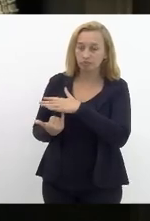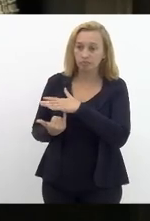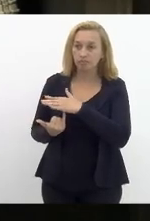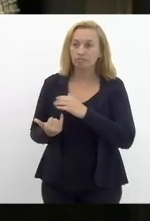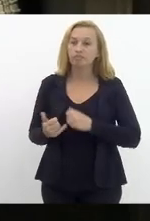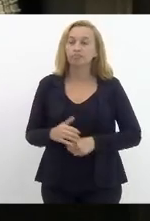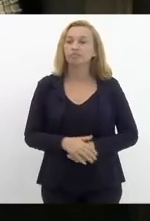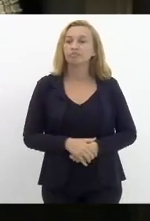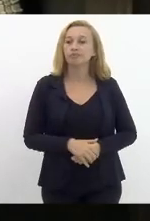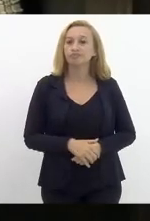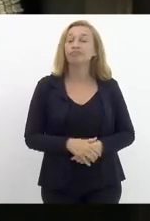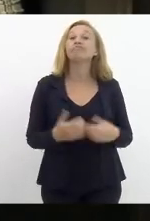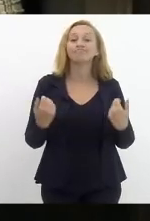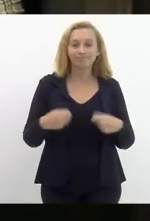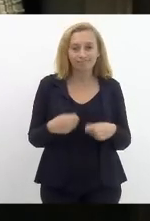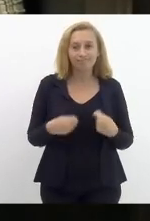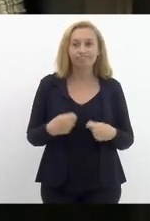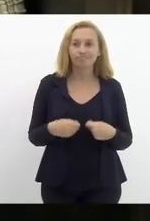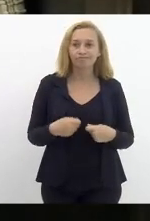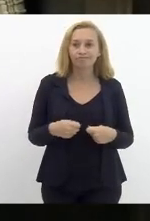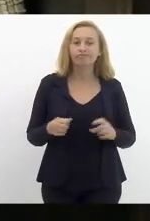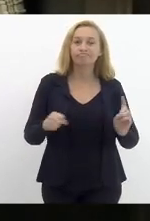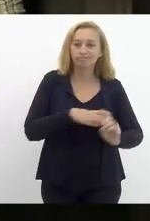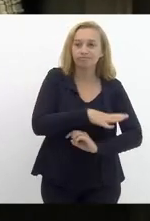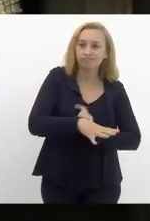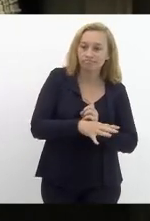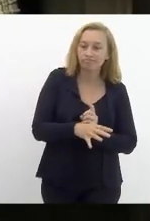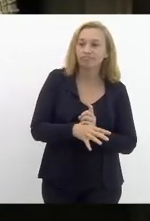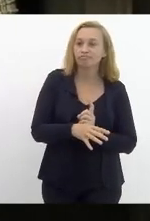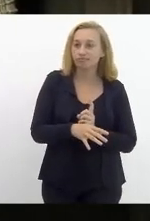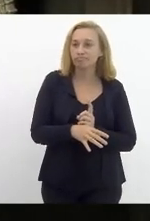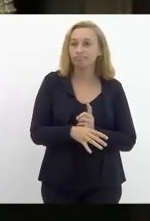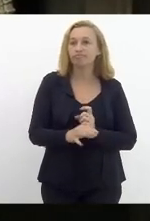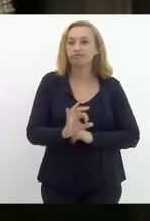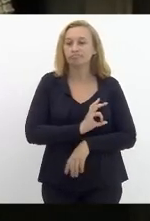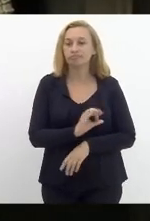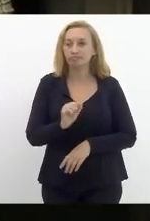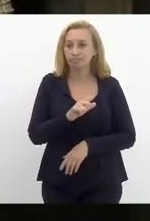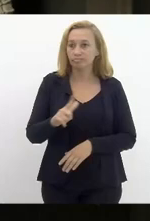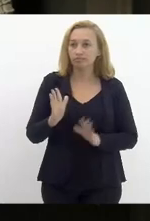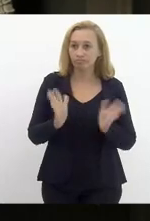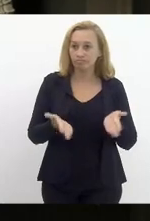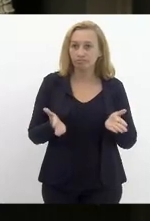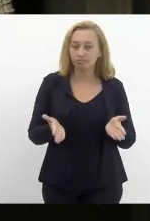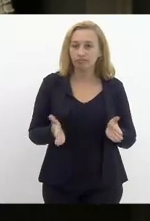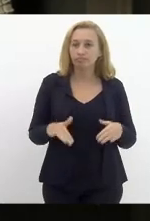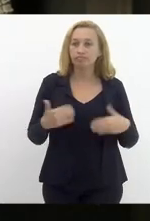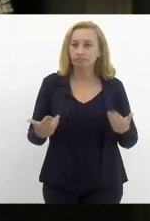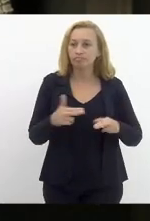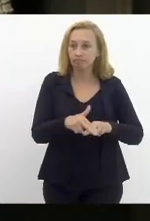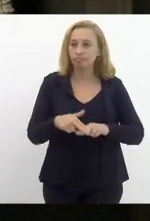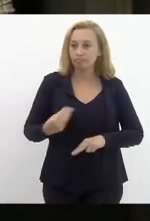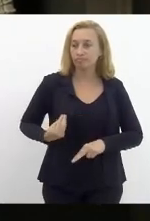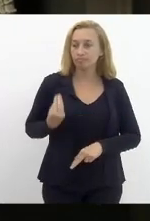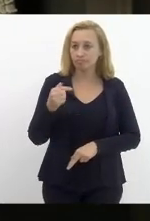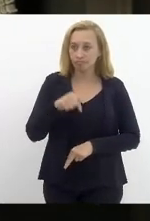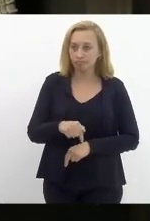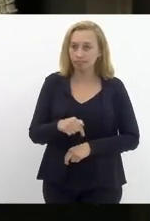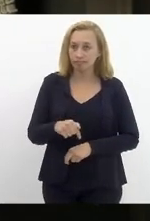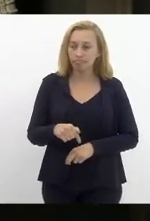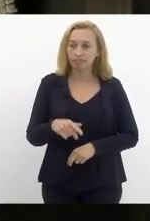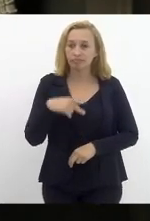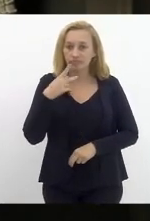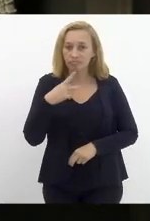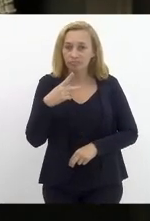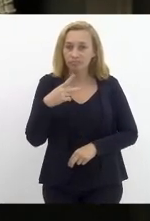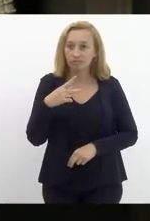que necessita, a sociedade precisa da Polícia Civil hoje. Tá? Então, é por isso que nós estamos aqui. Se eu tiver falado